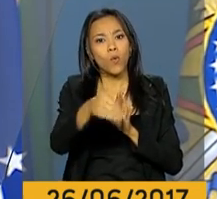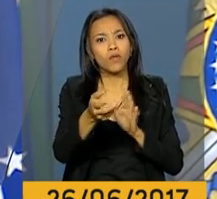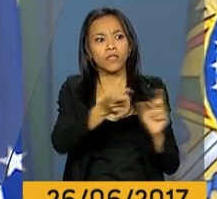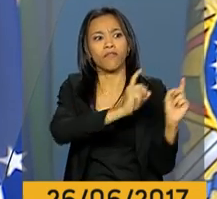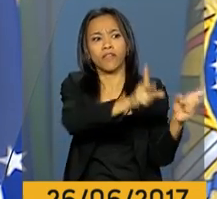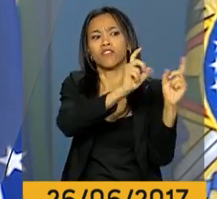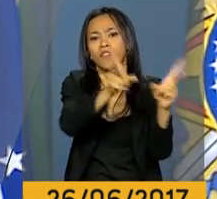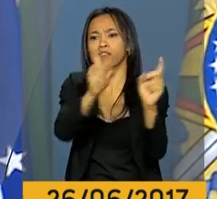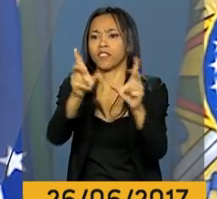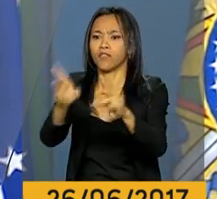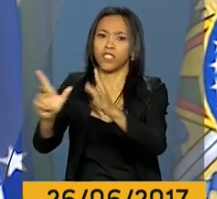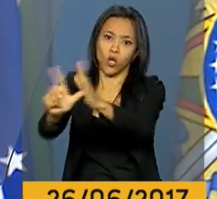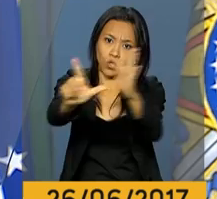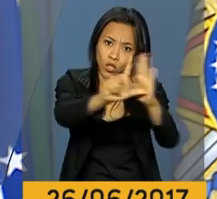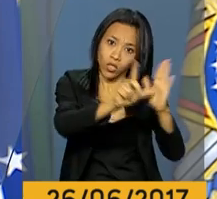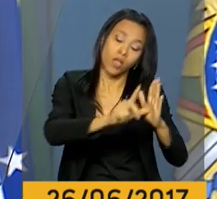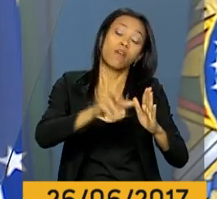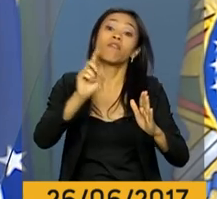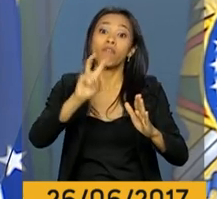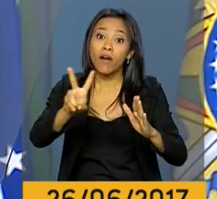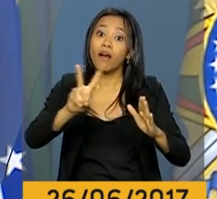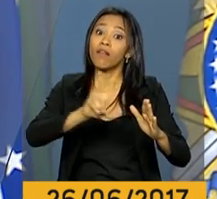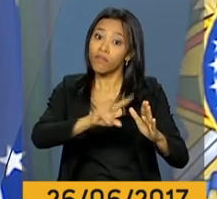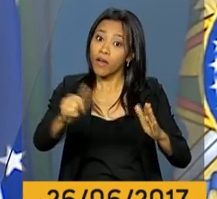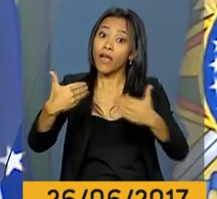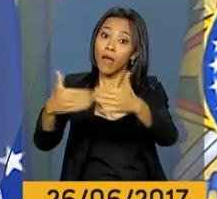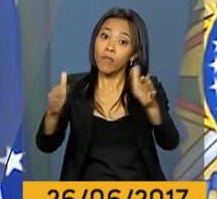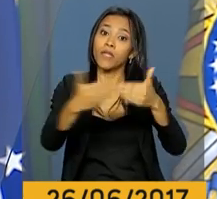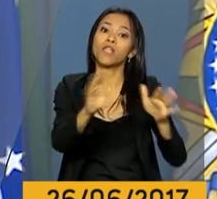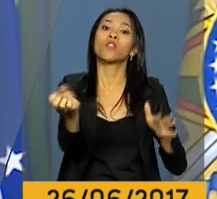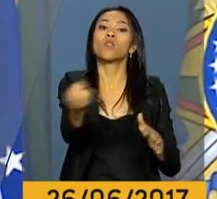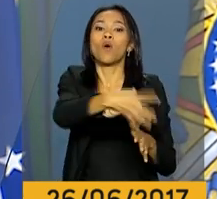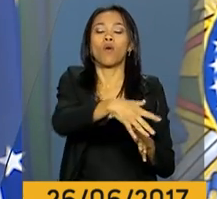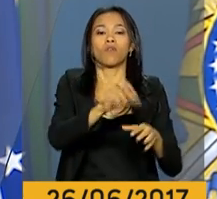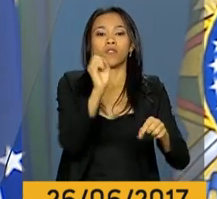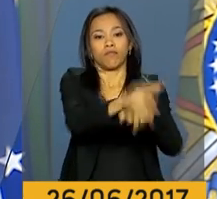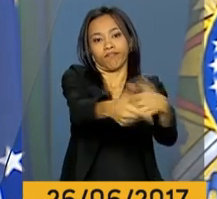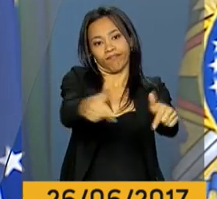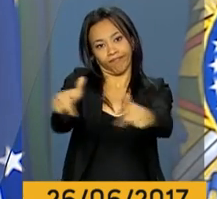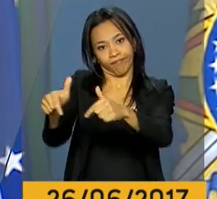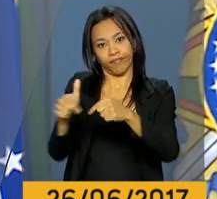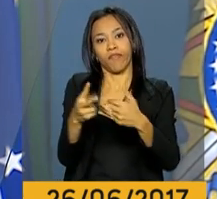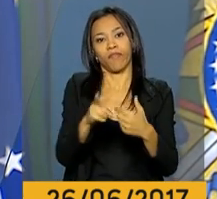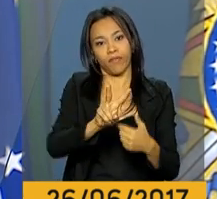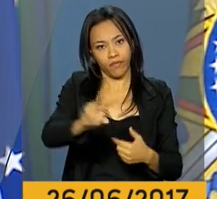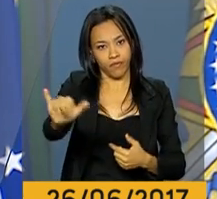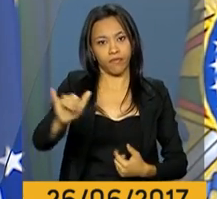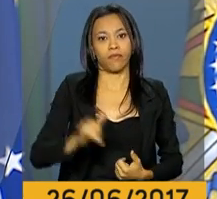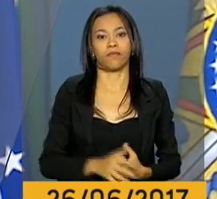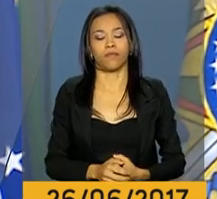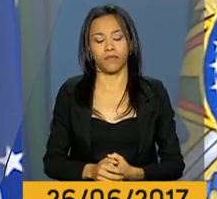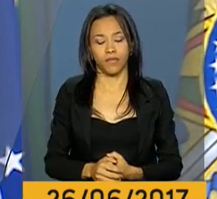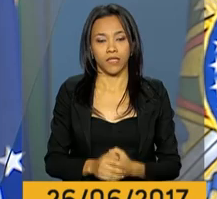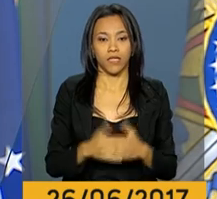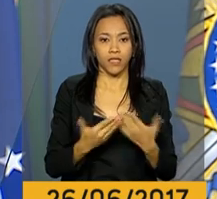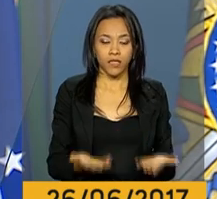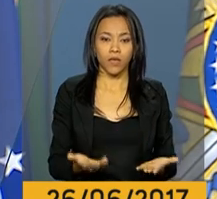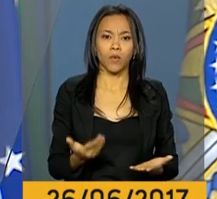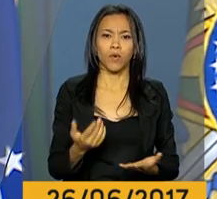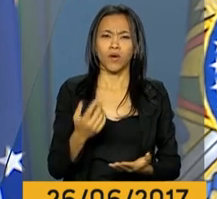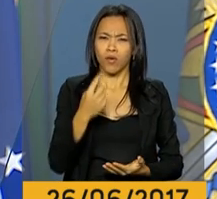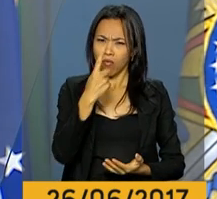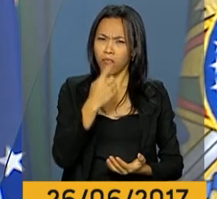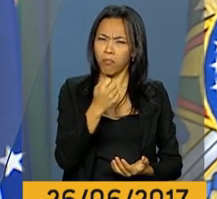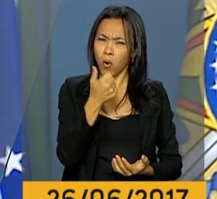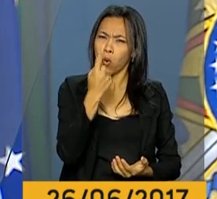varejo você vai abrir eh novas vagas do setor de serviço onde quer que seja não é e e e convenhamos há pouco mais de um